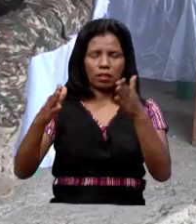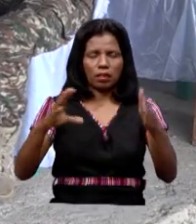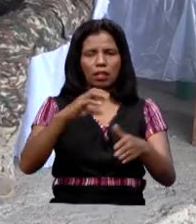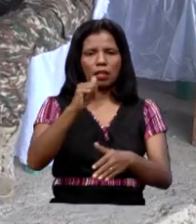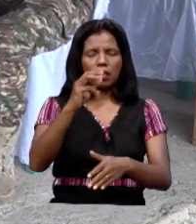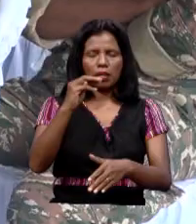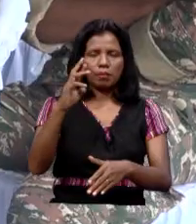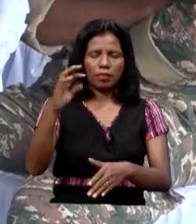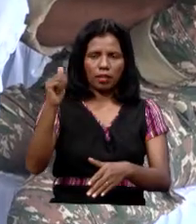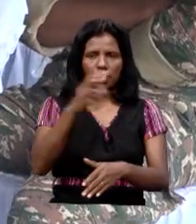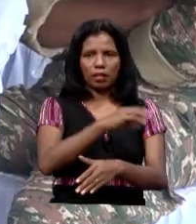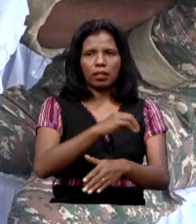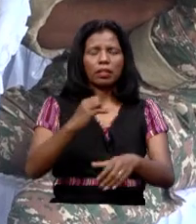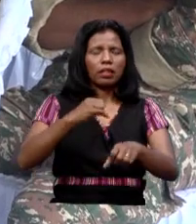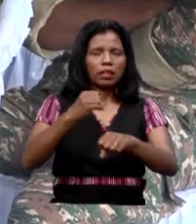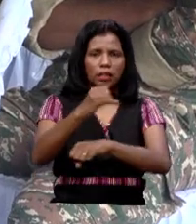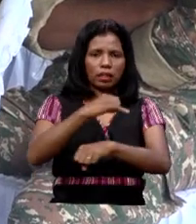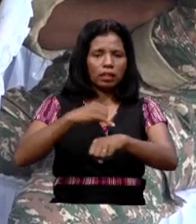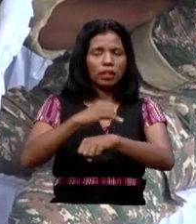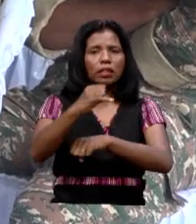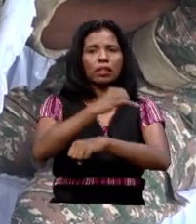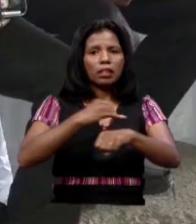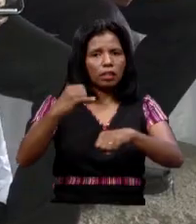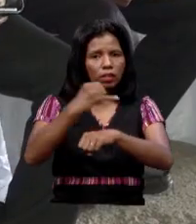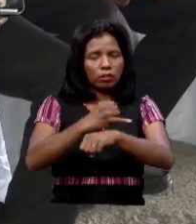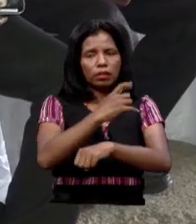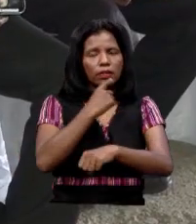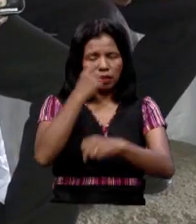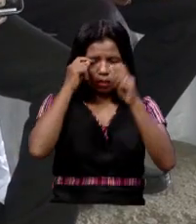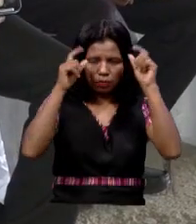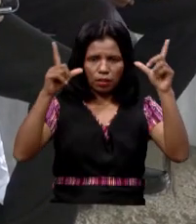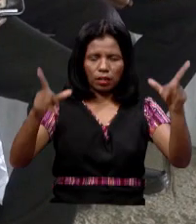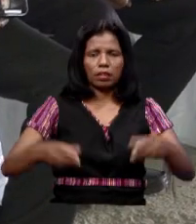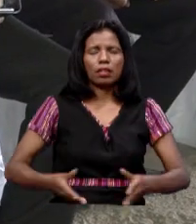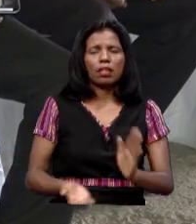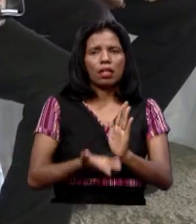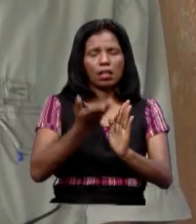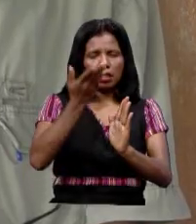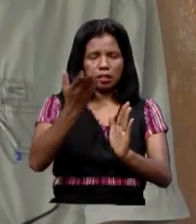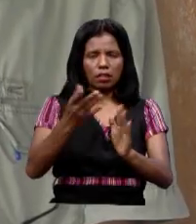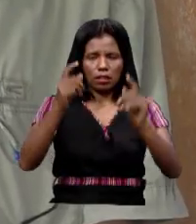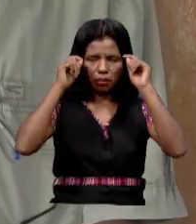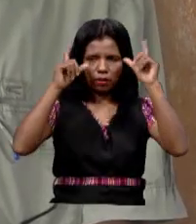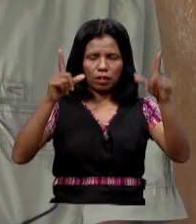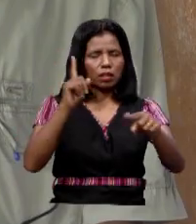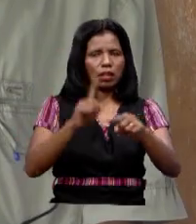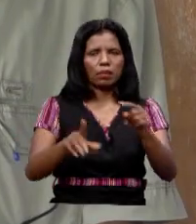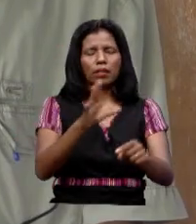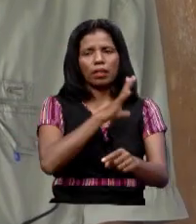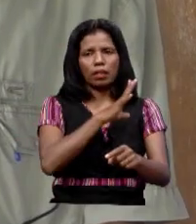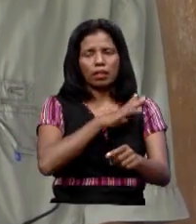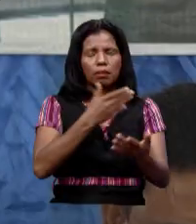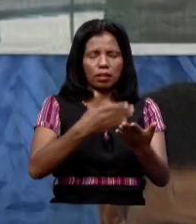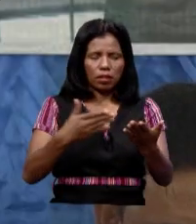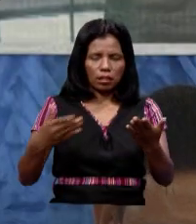Indústria Timor-Leste, se for prioridade para a produção e railaran, onde a sai produção e ato Timor-Leste, a bela dependência para